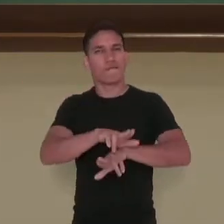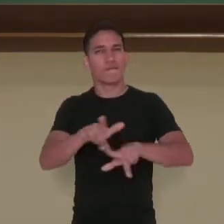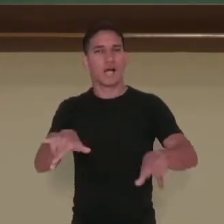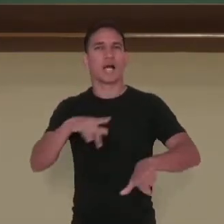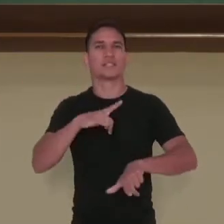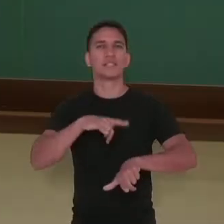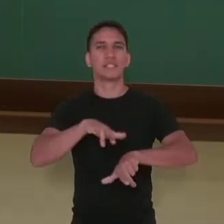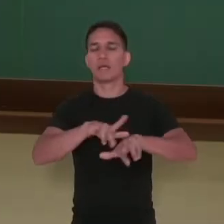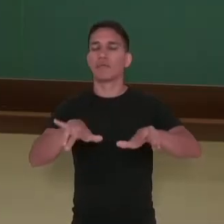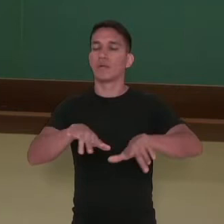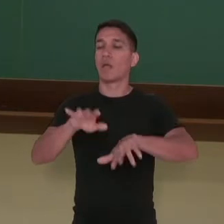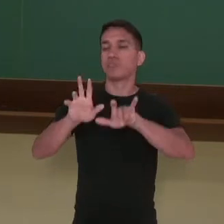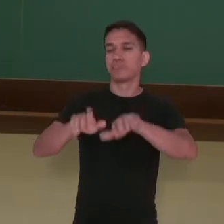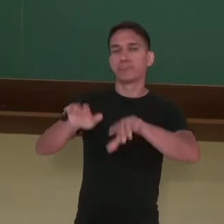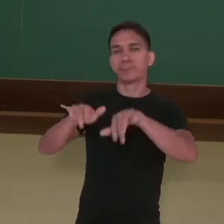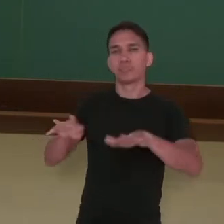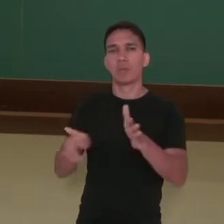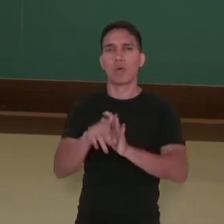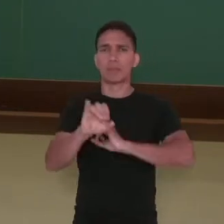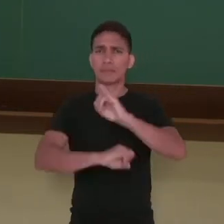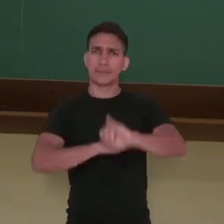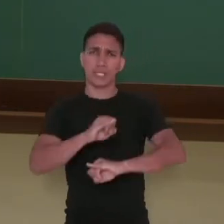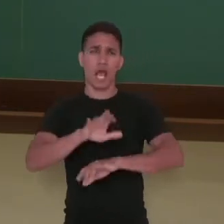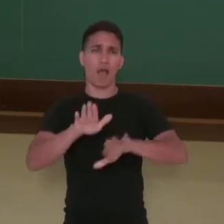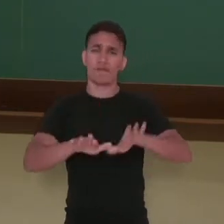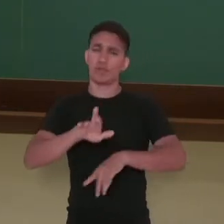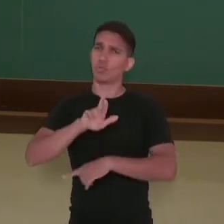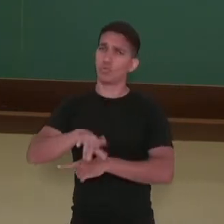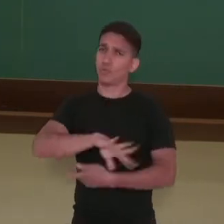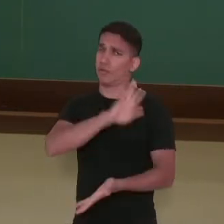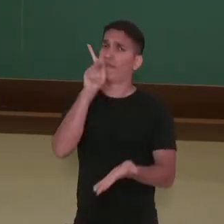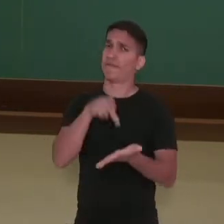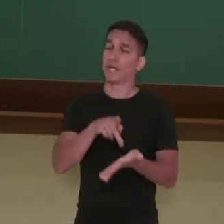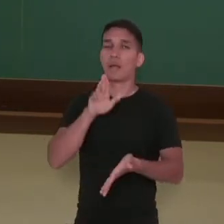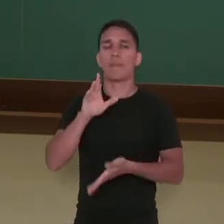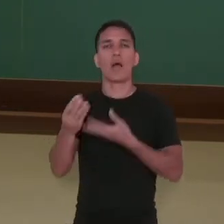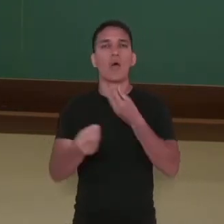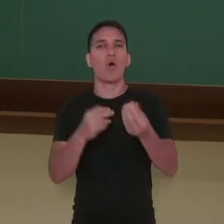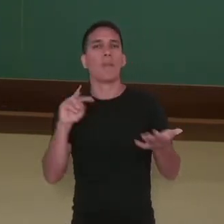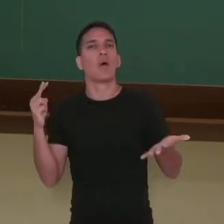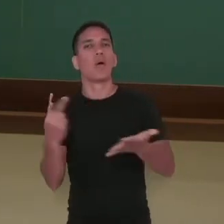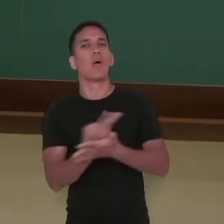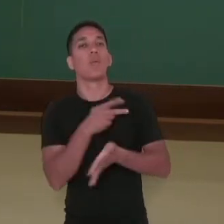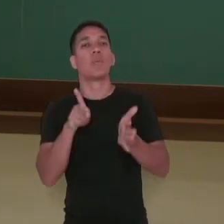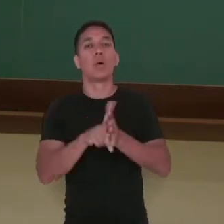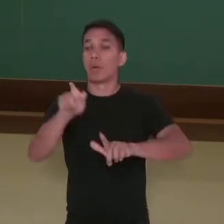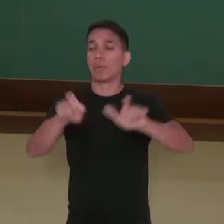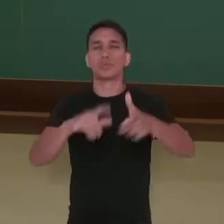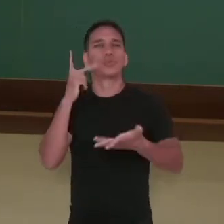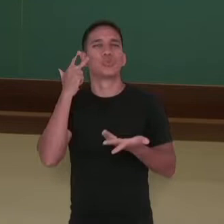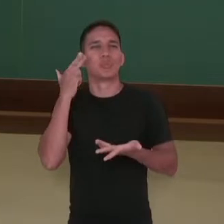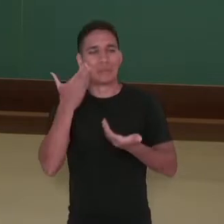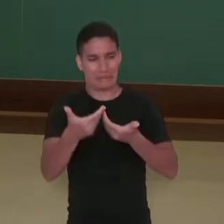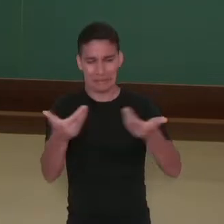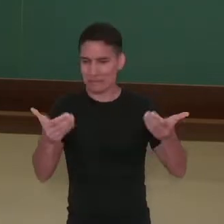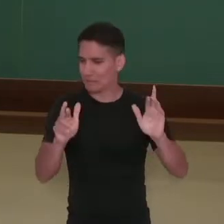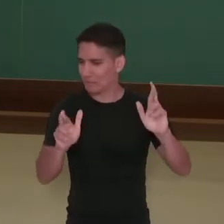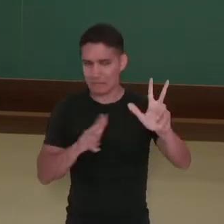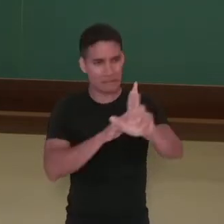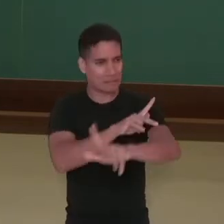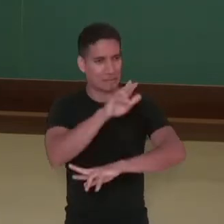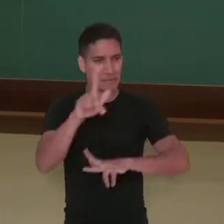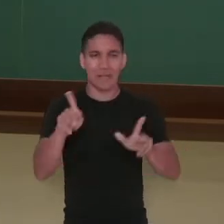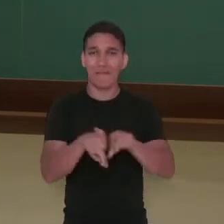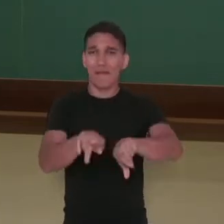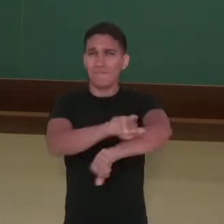pela internet e nem sempre elas são verdadeiras. Mas como pode o cidadão comum distinguir, num volume